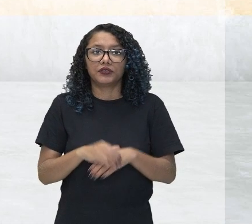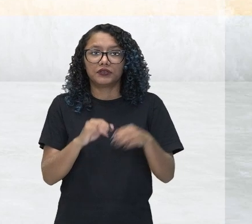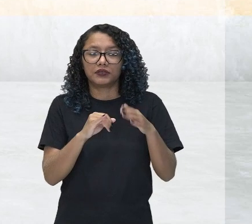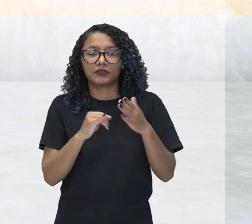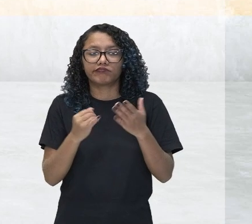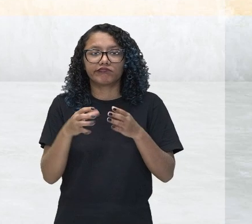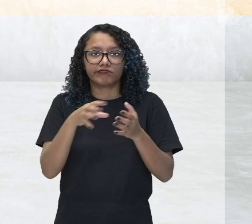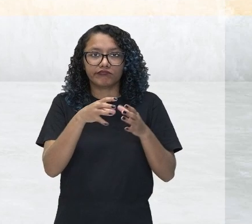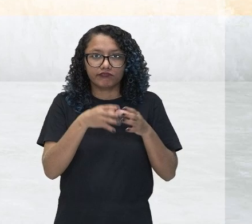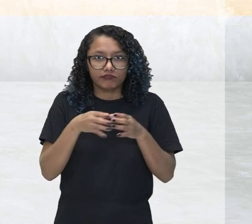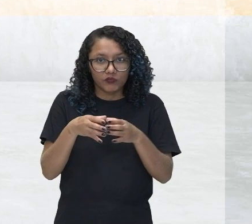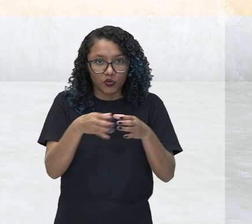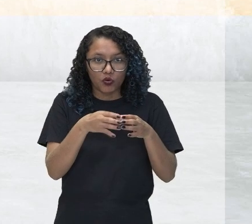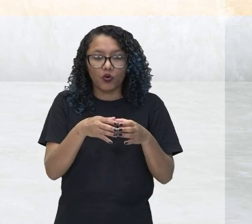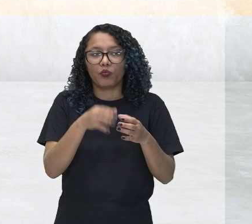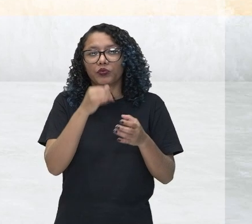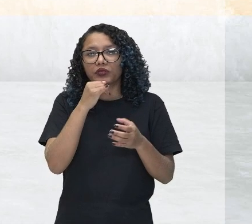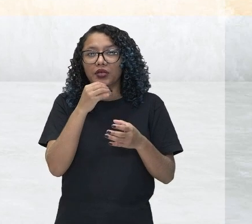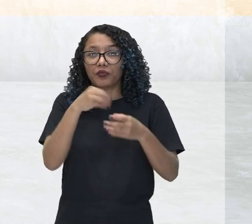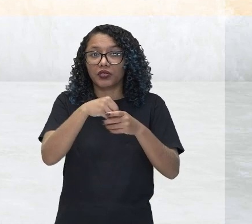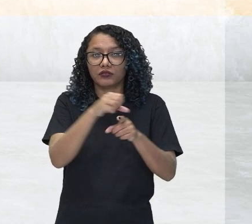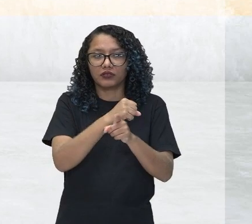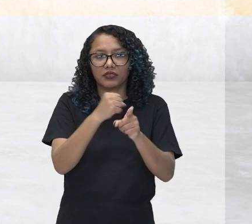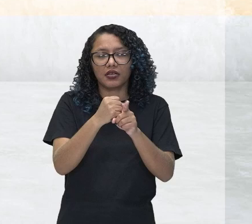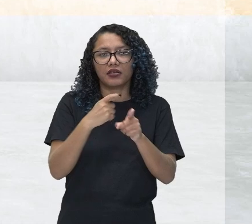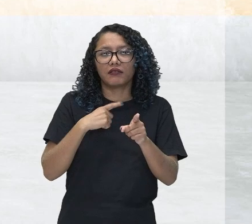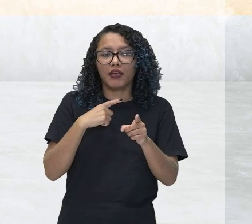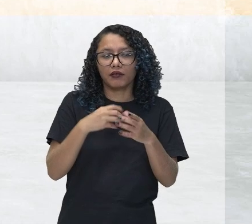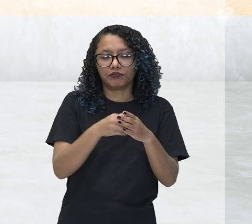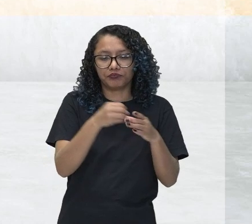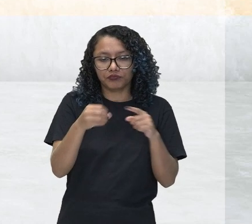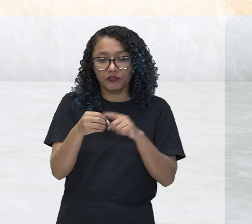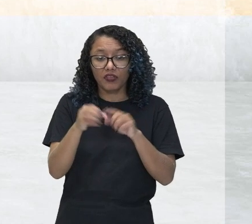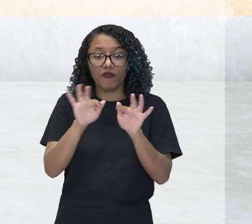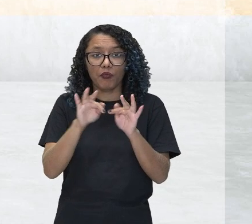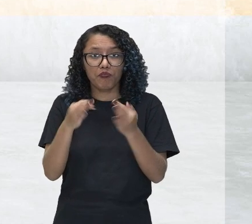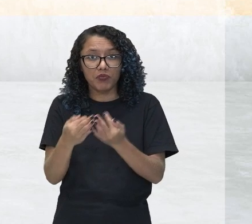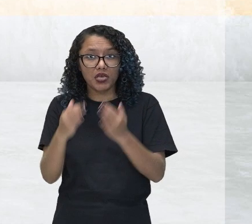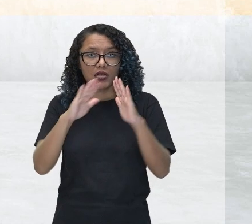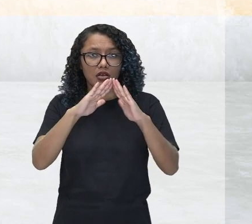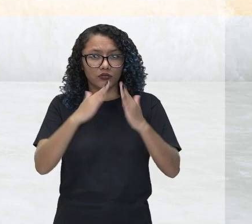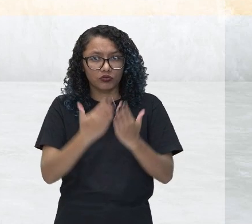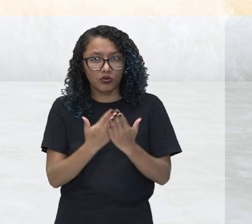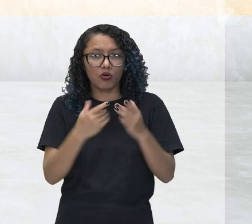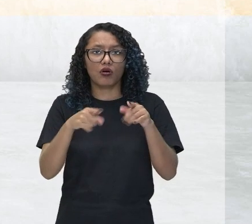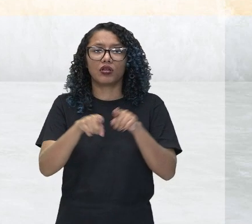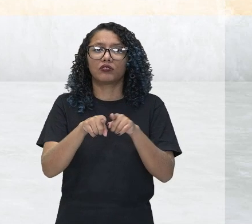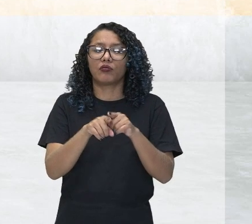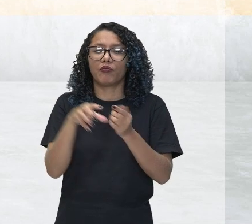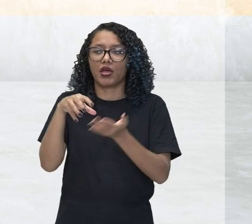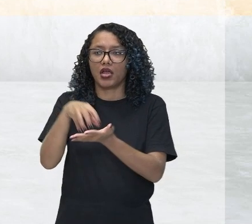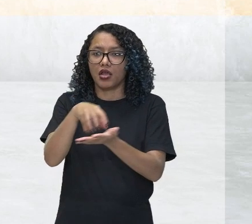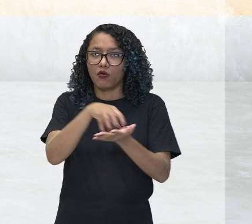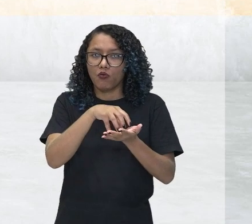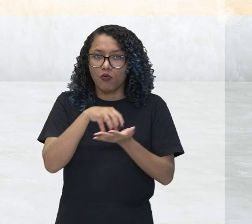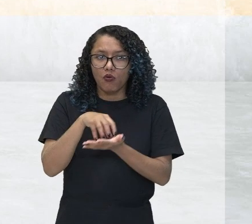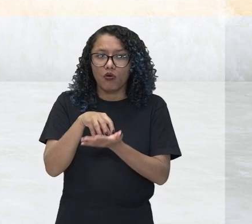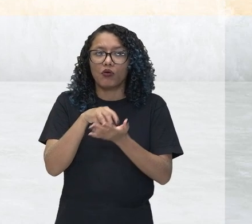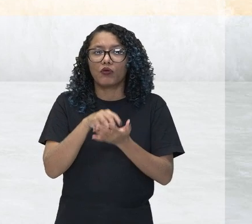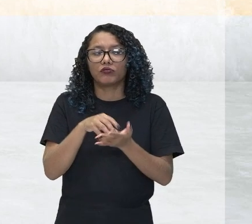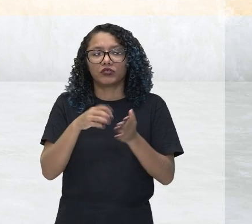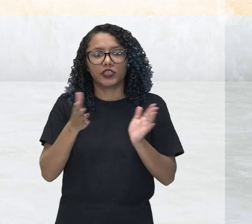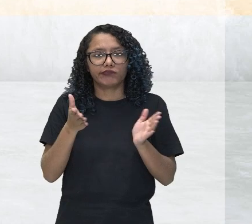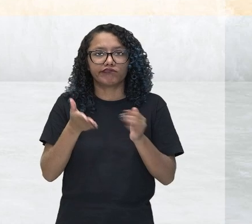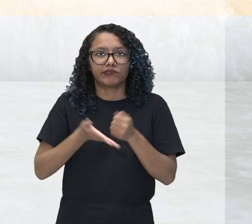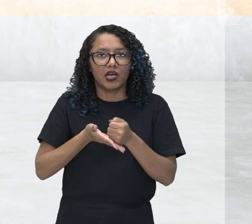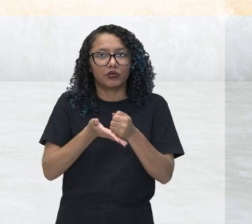temos ali dentro a escola, nós temos os órgãos ali que apoiam para que possa fluir, para que possa